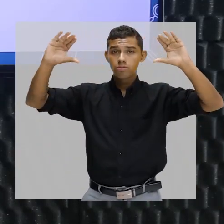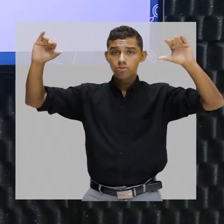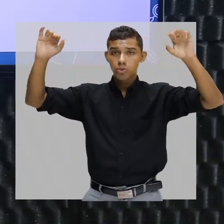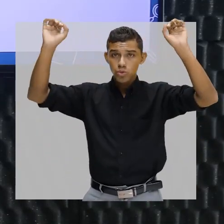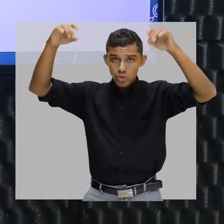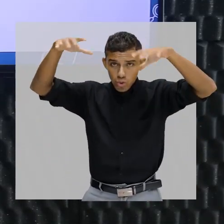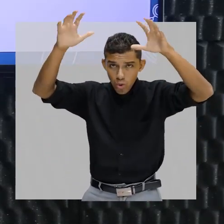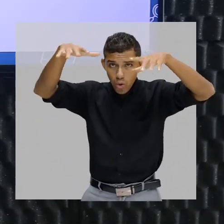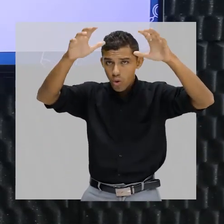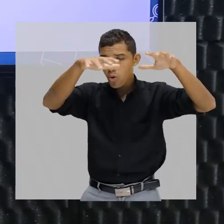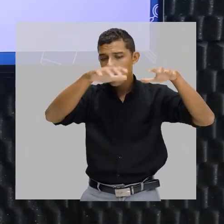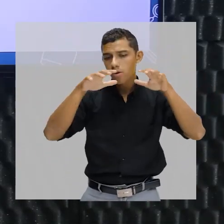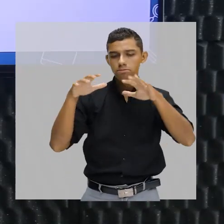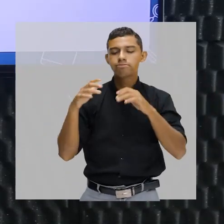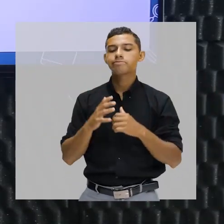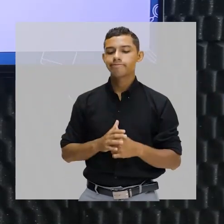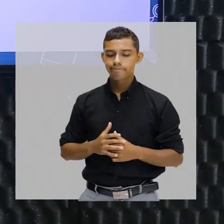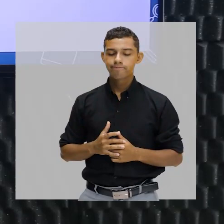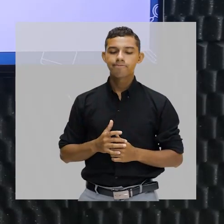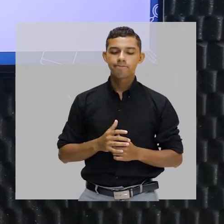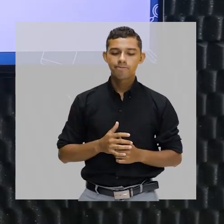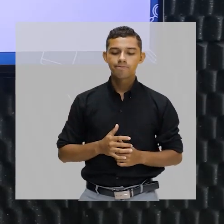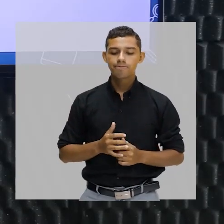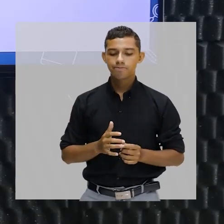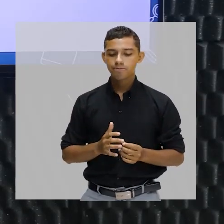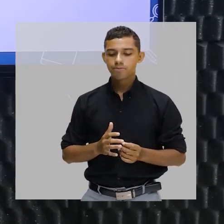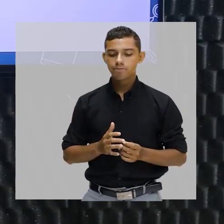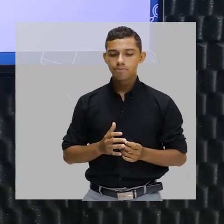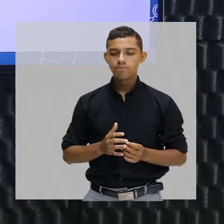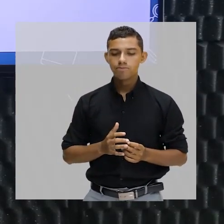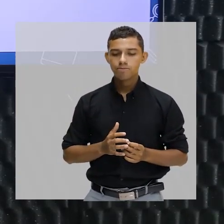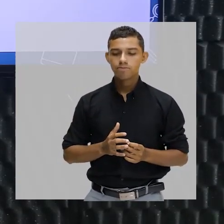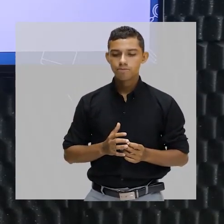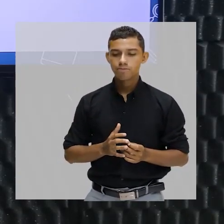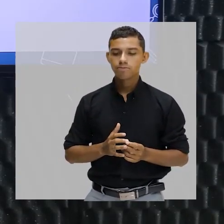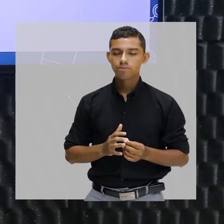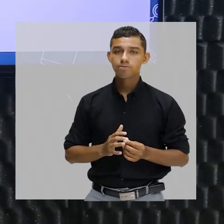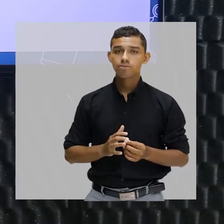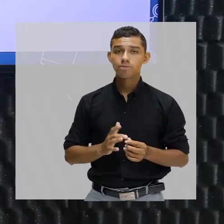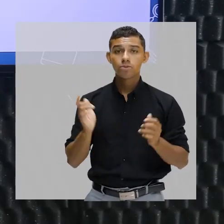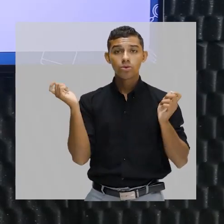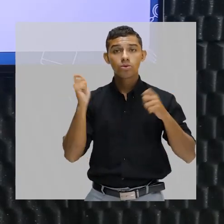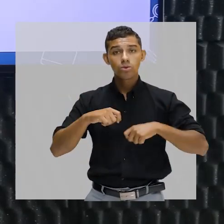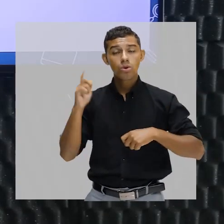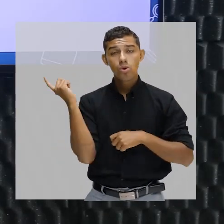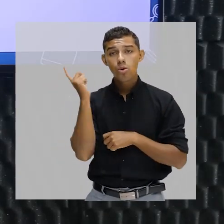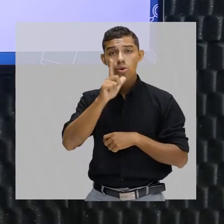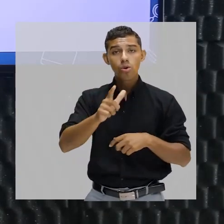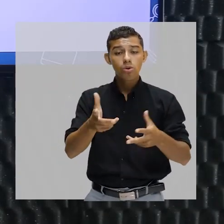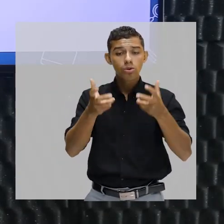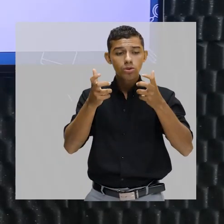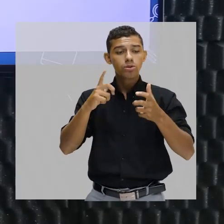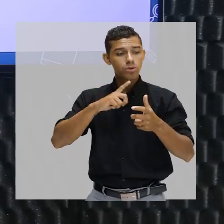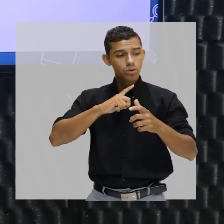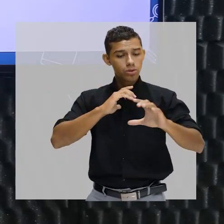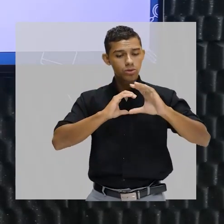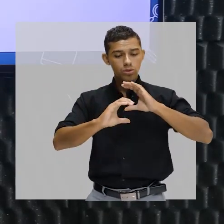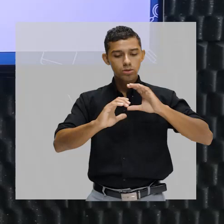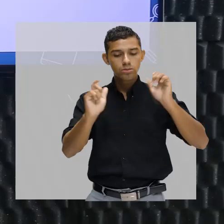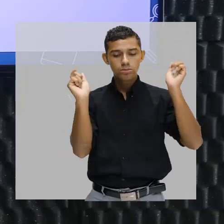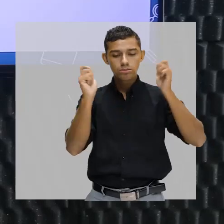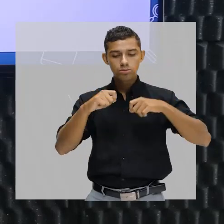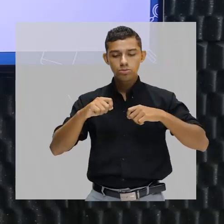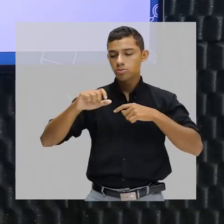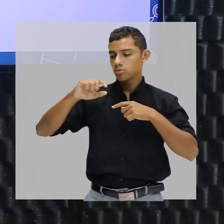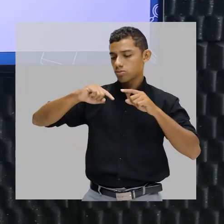com que esse sinal ele passe. Tá certo? Então, bem, a gente consegue perceber que existe uma comunicação por